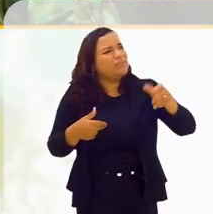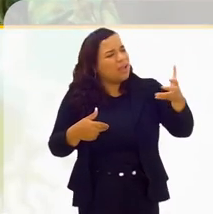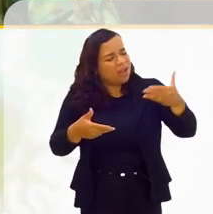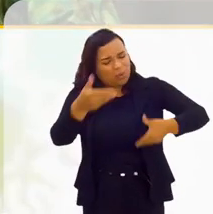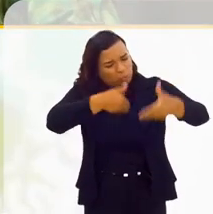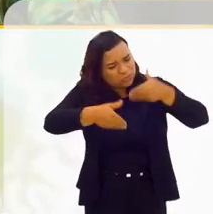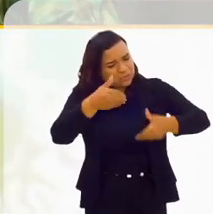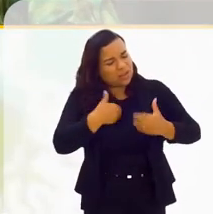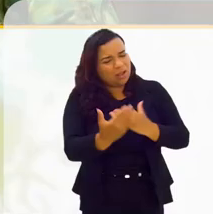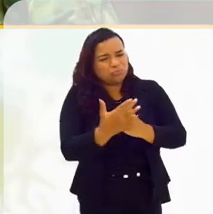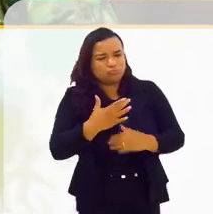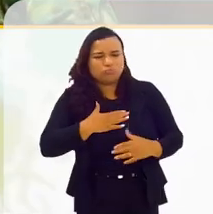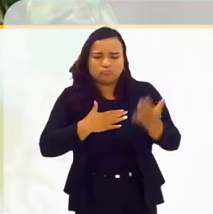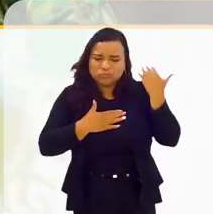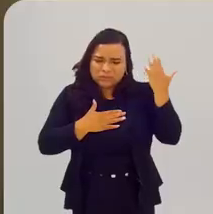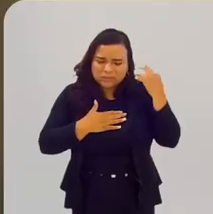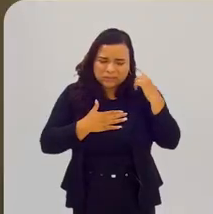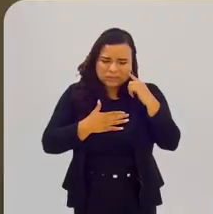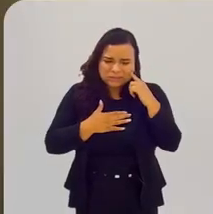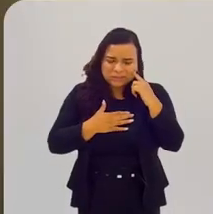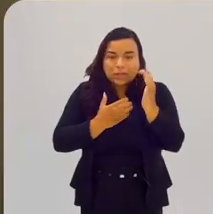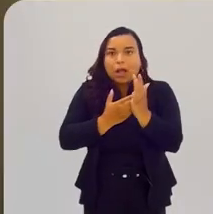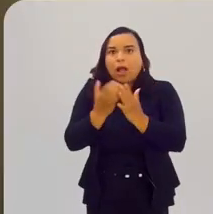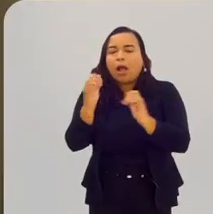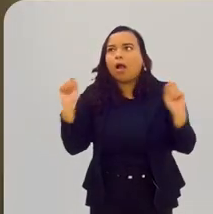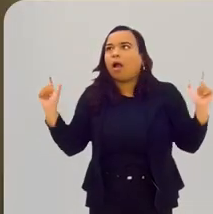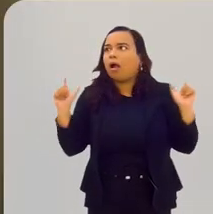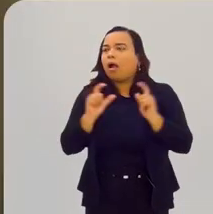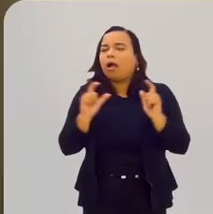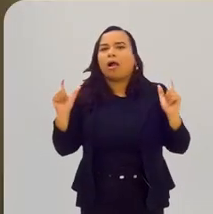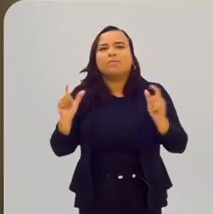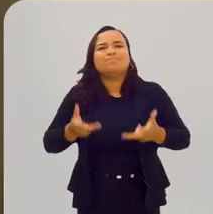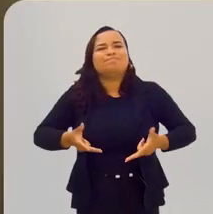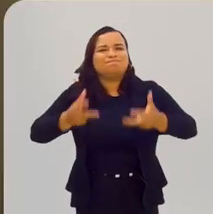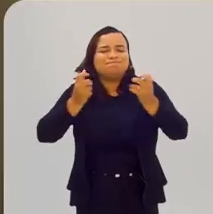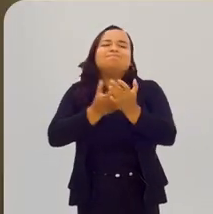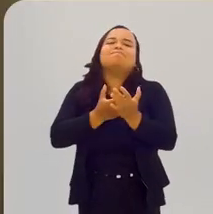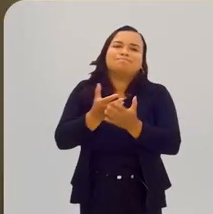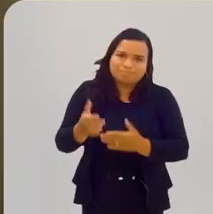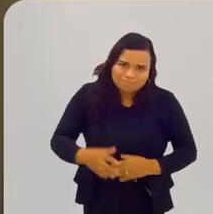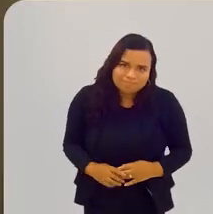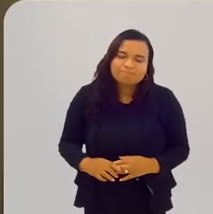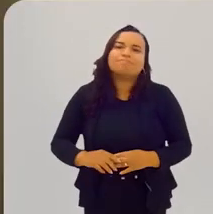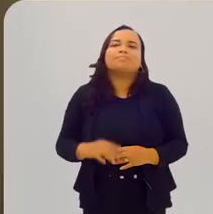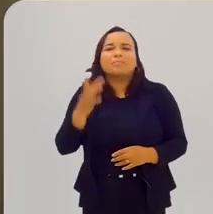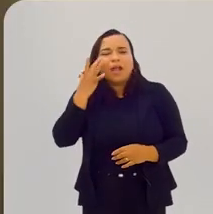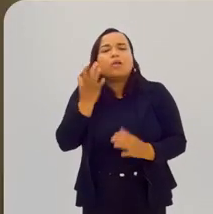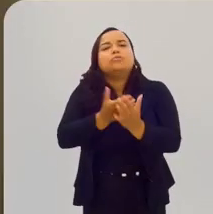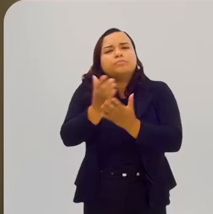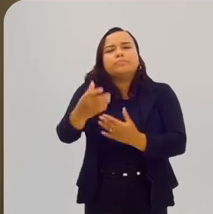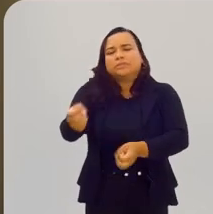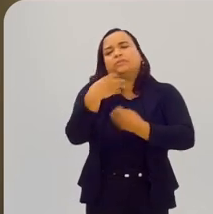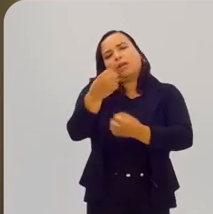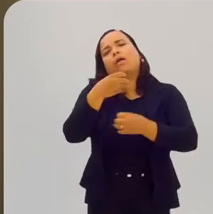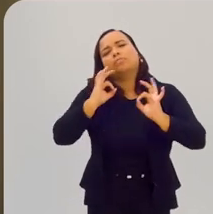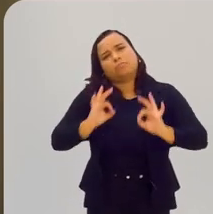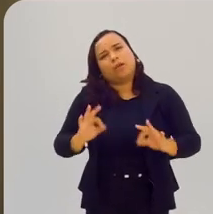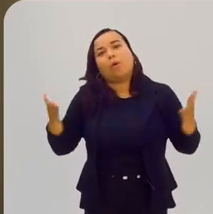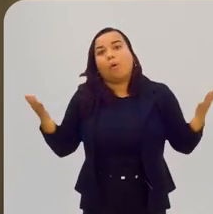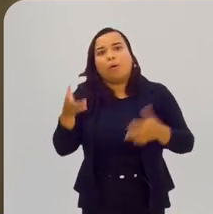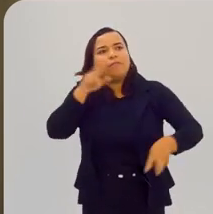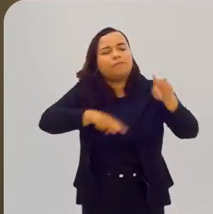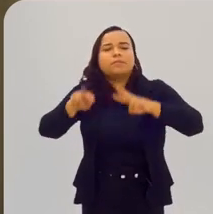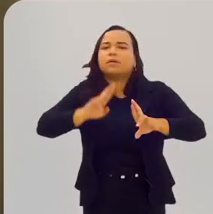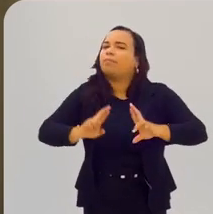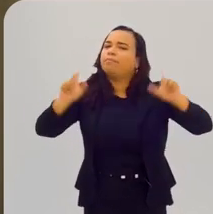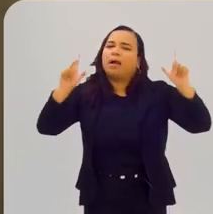Não Era Eu comecei a entender eu comecei a eu acho que mesmo houve uma educação eu